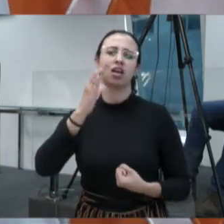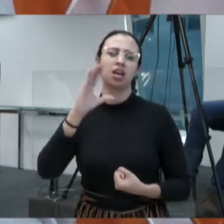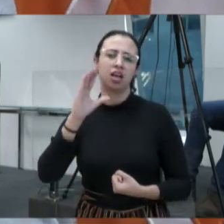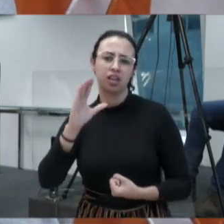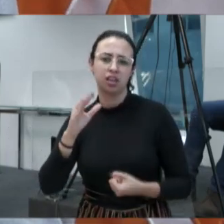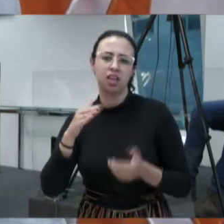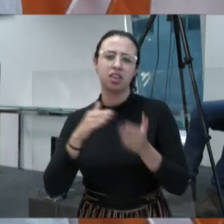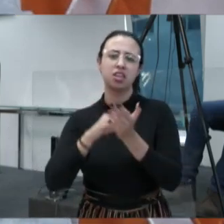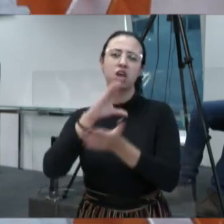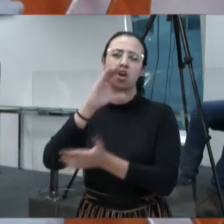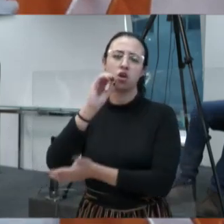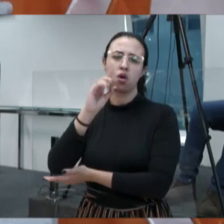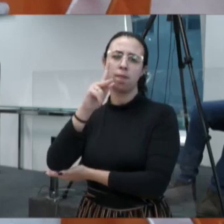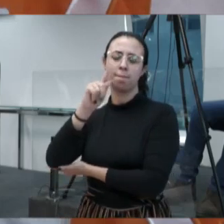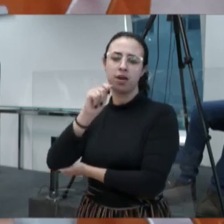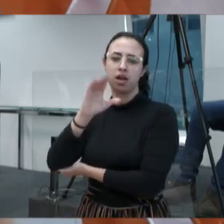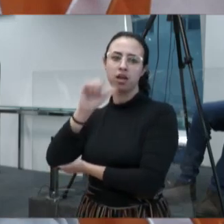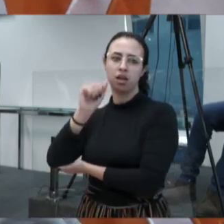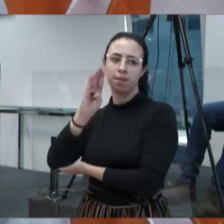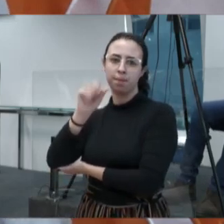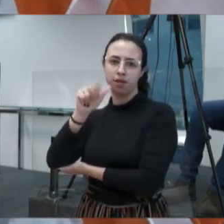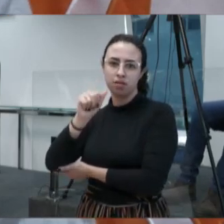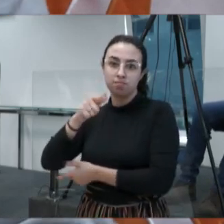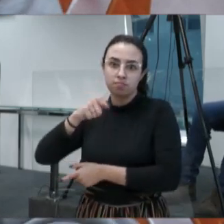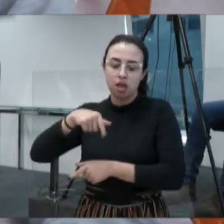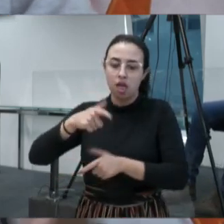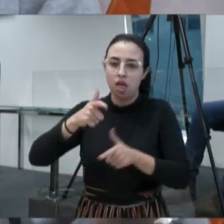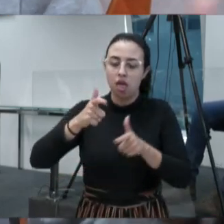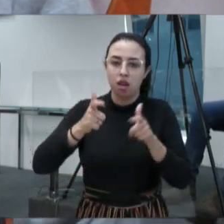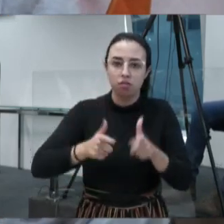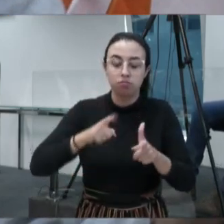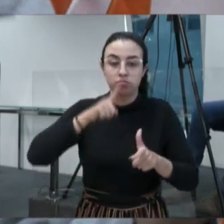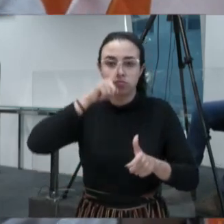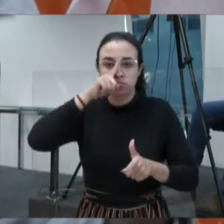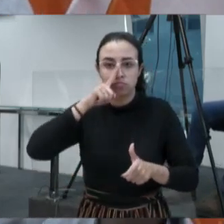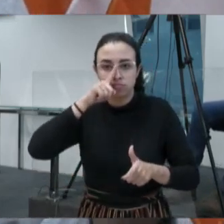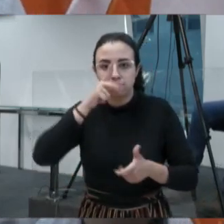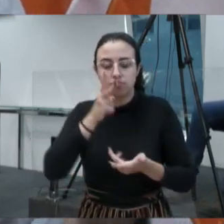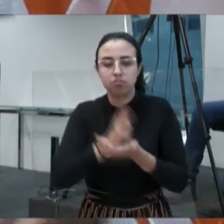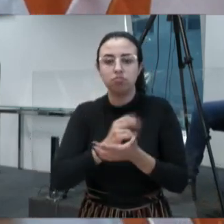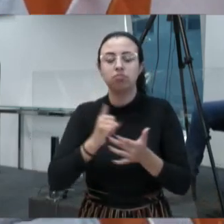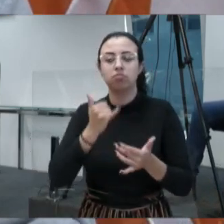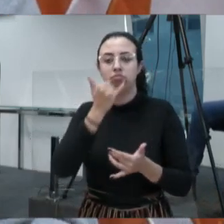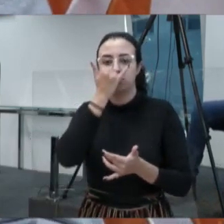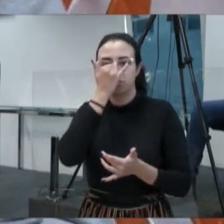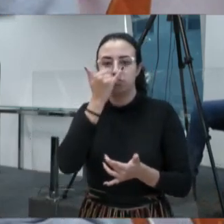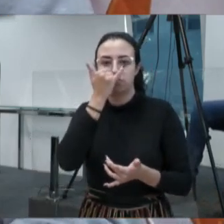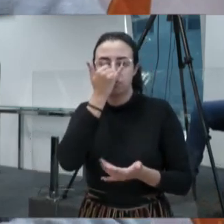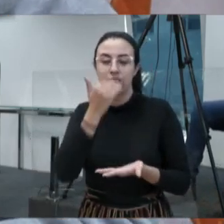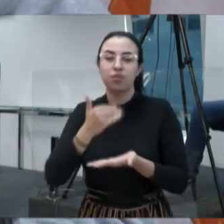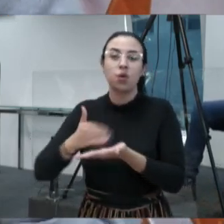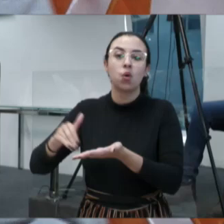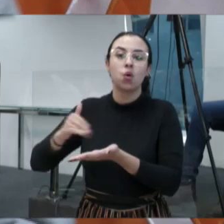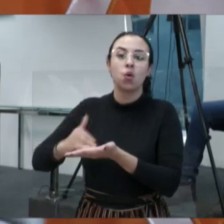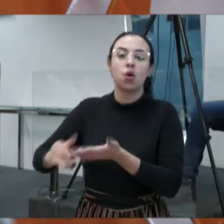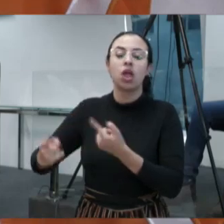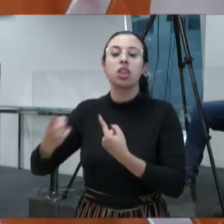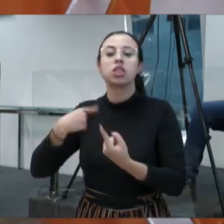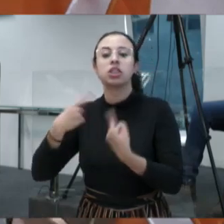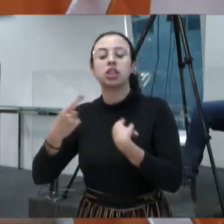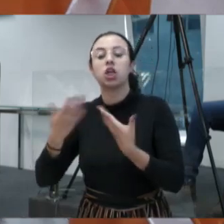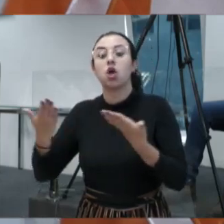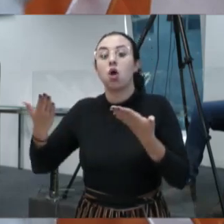até o Copacabana, onde o trânsito é intenso e perigoso. Vários acidentes têm ocorrido nesses últimos dias, e o secretário de trânsito, hoje pela